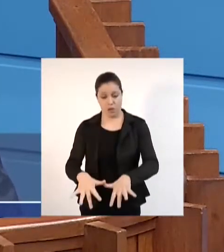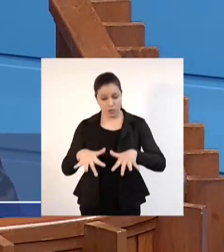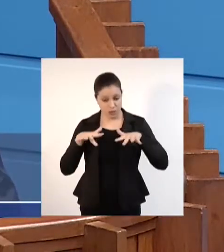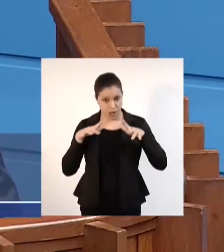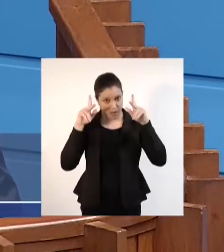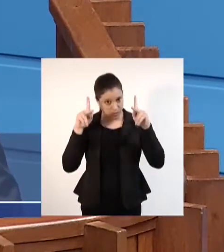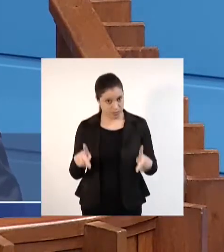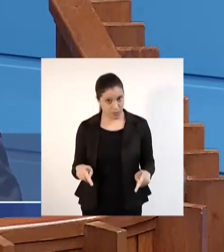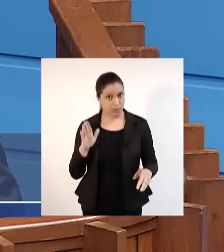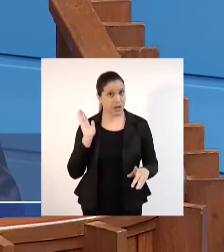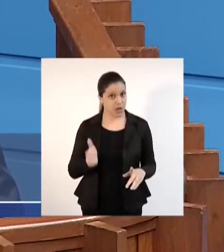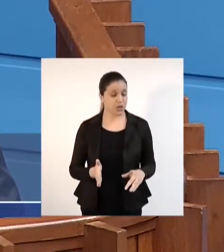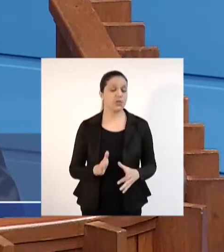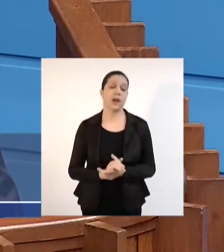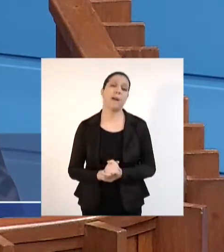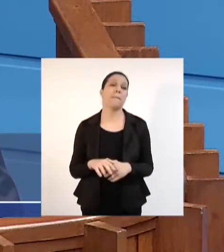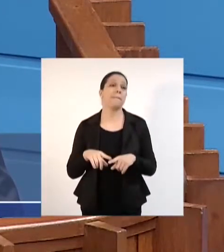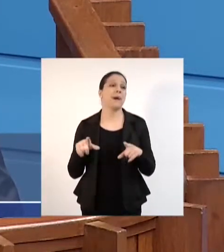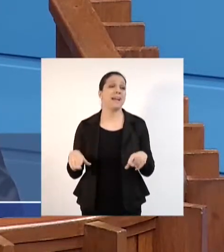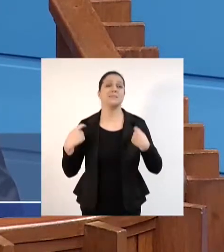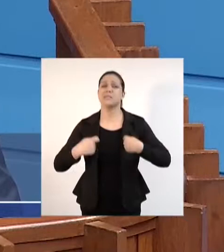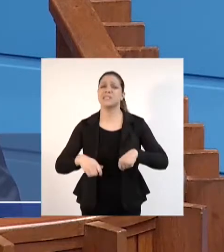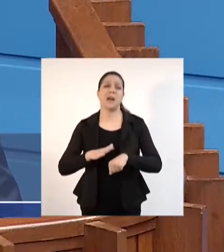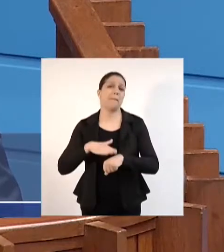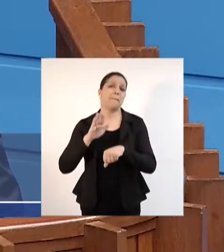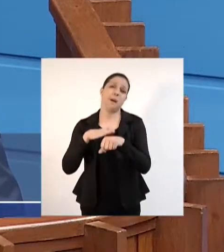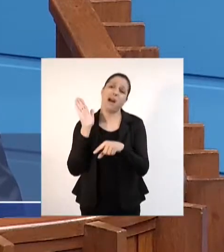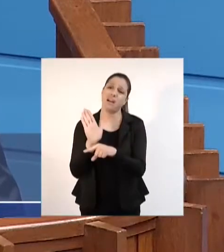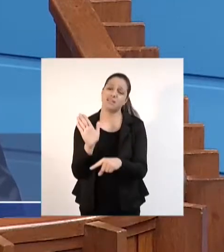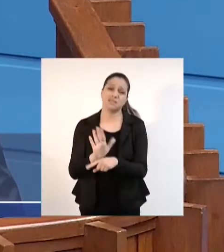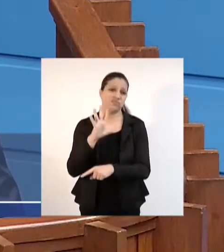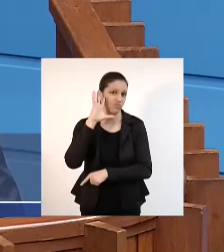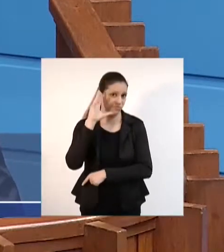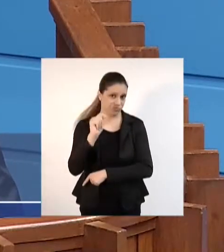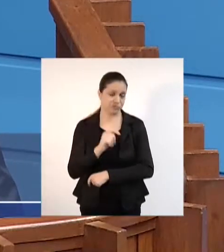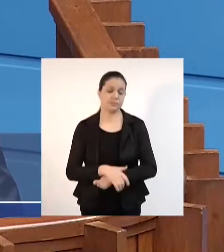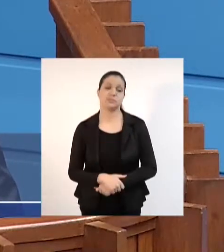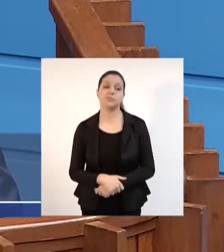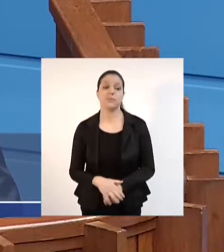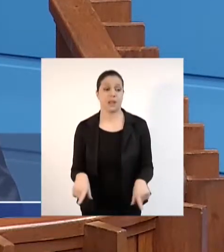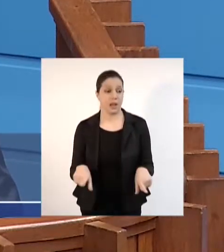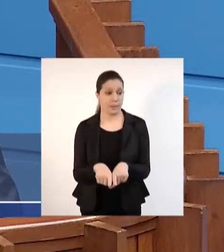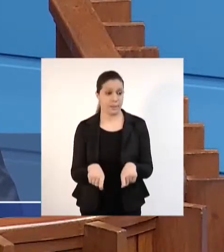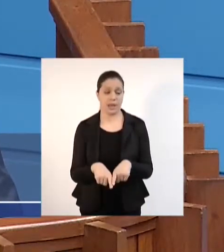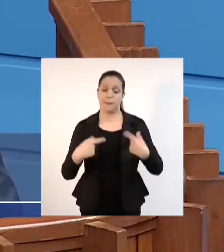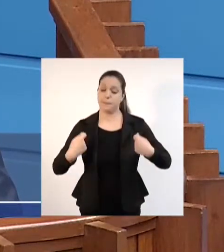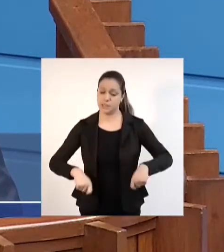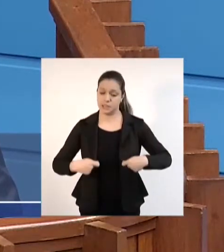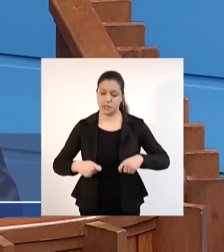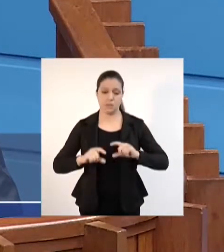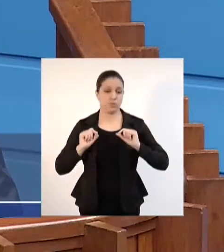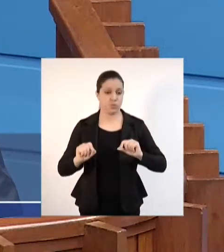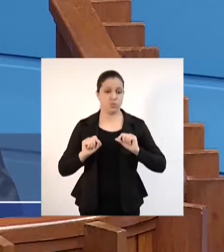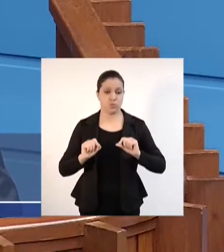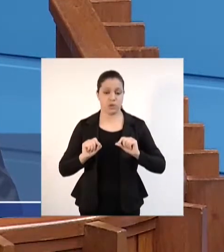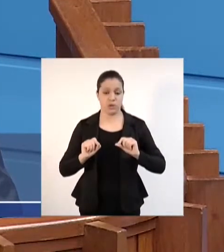casa, mas ainda é muito pouco, precisamos de muito mais. Mas precisamos envolver também toda a